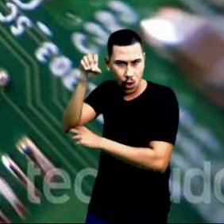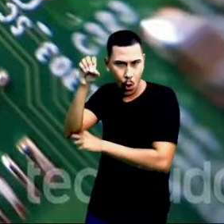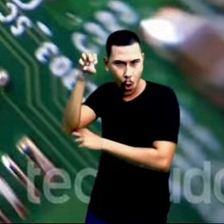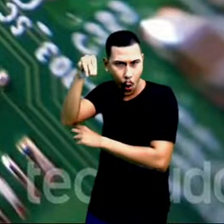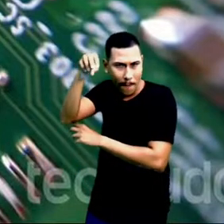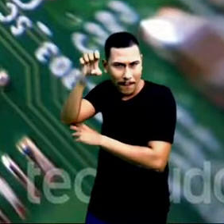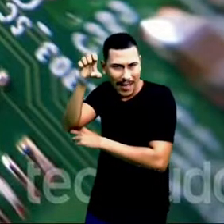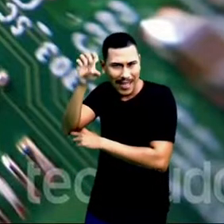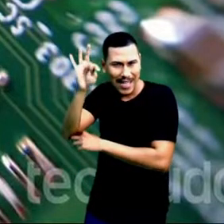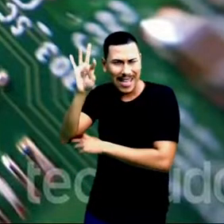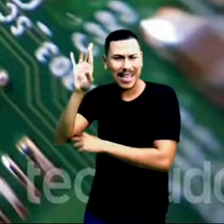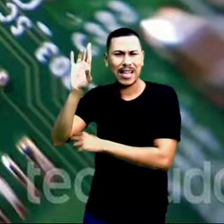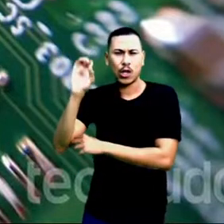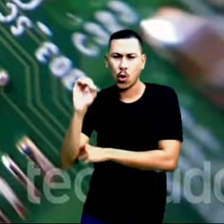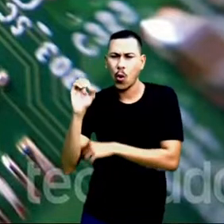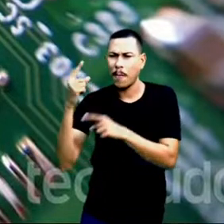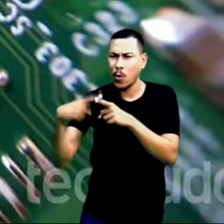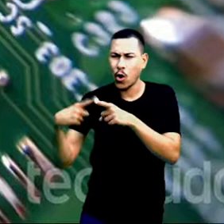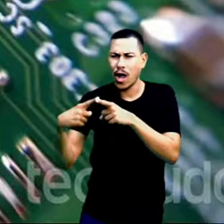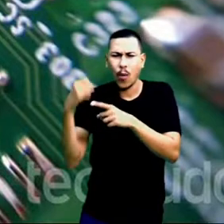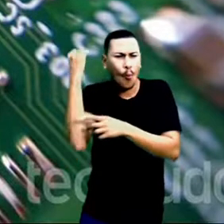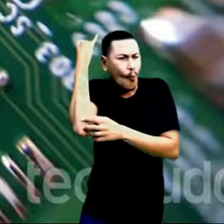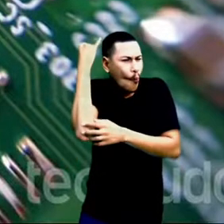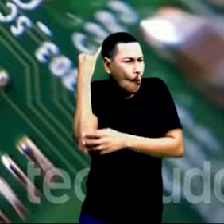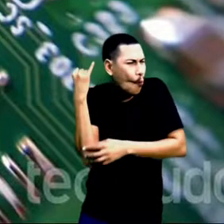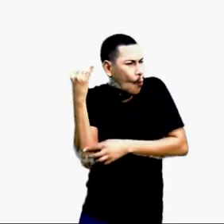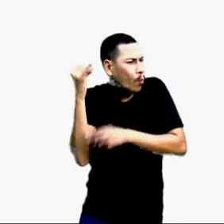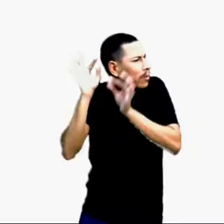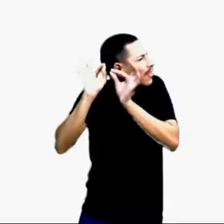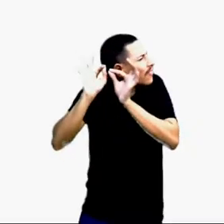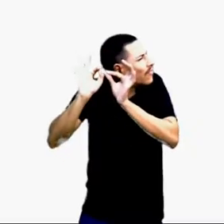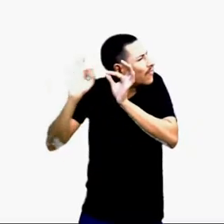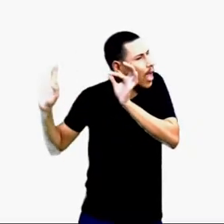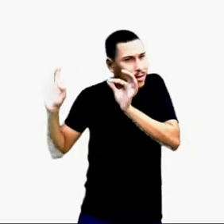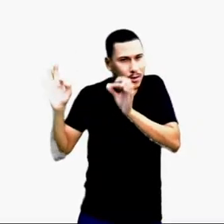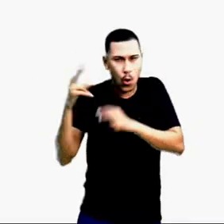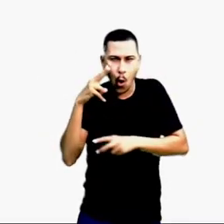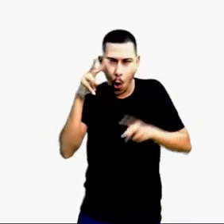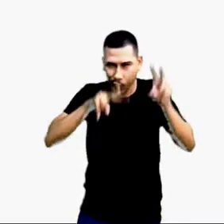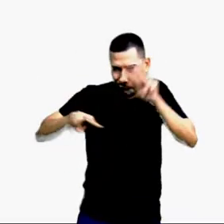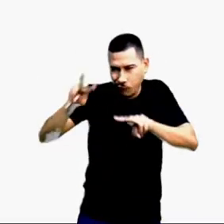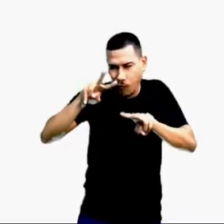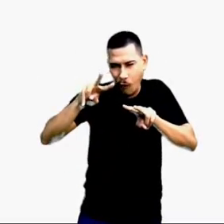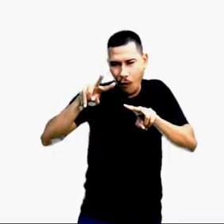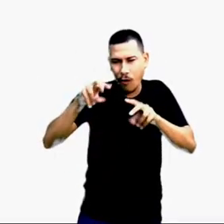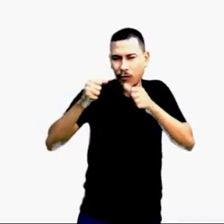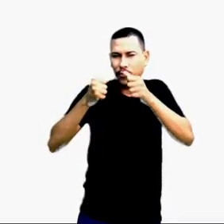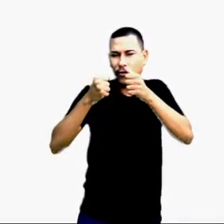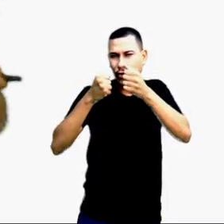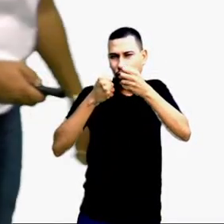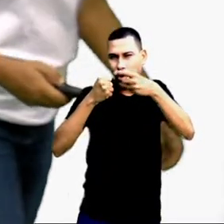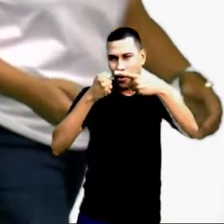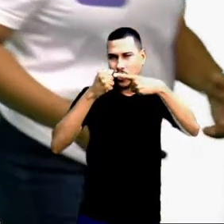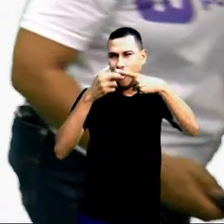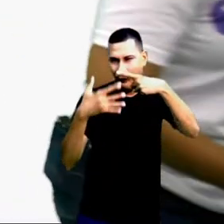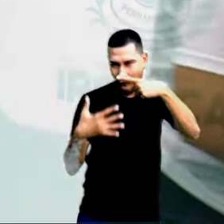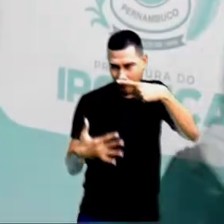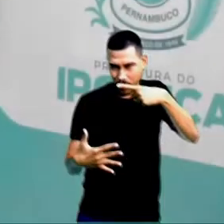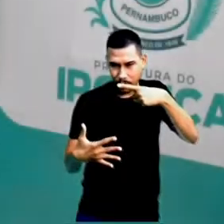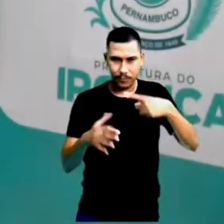muito fino. Então, vamos ver os exemplos? O que é a notação